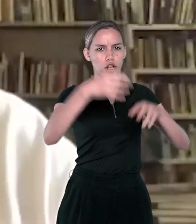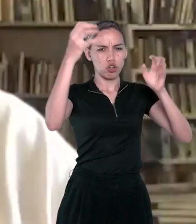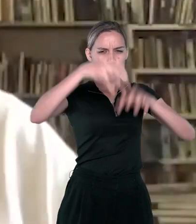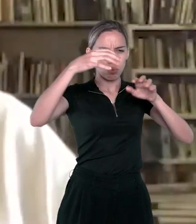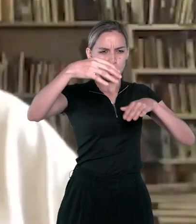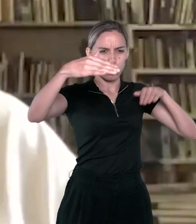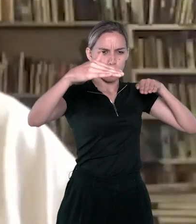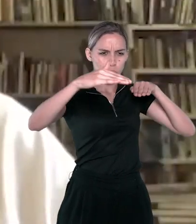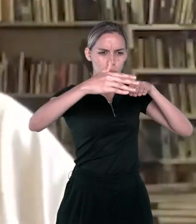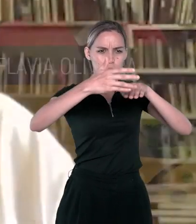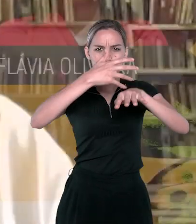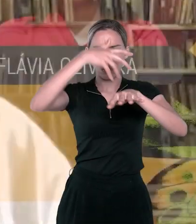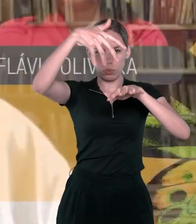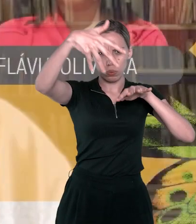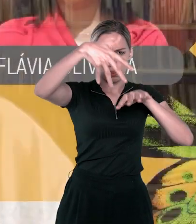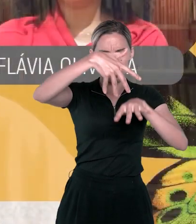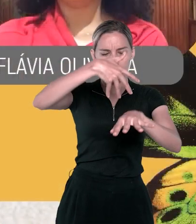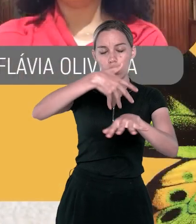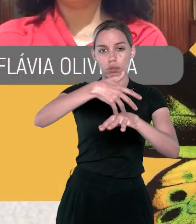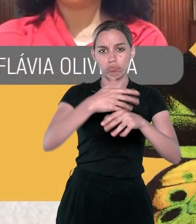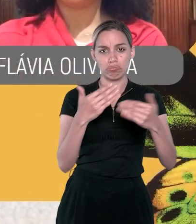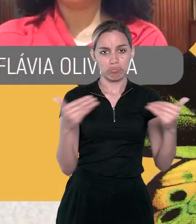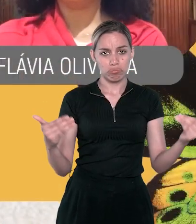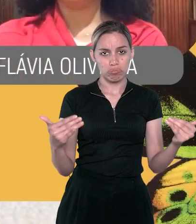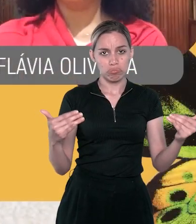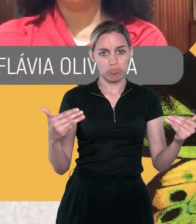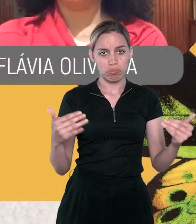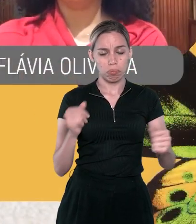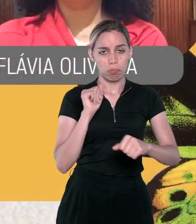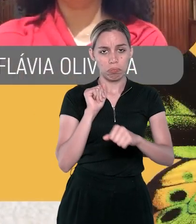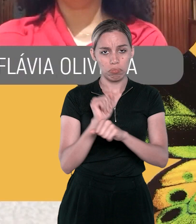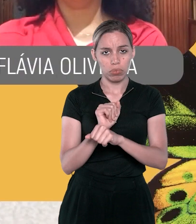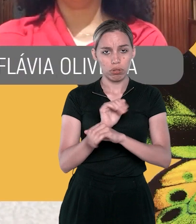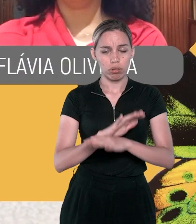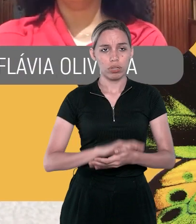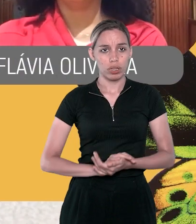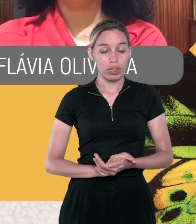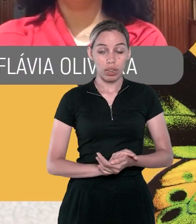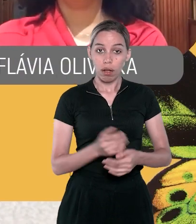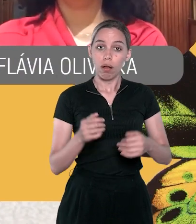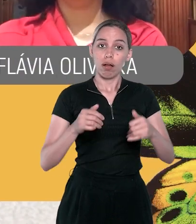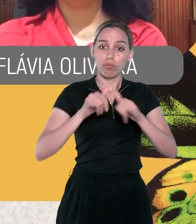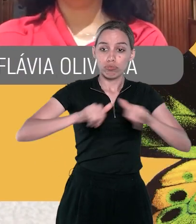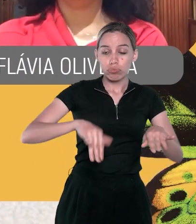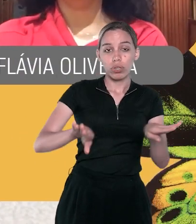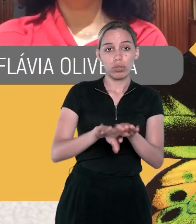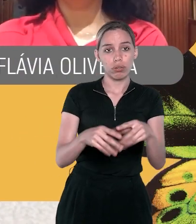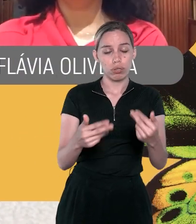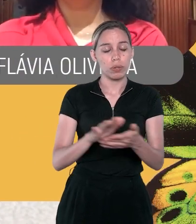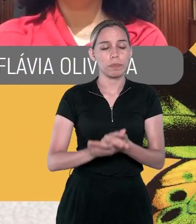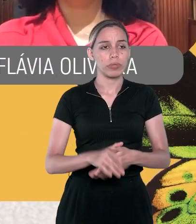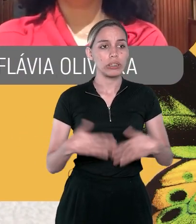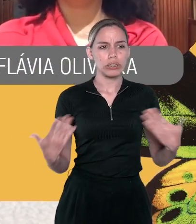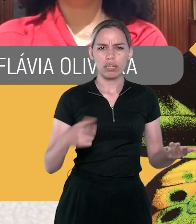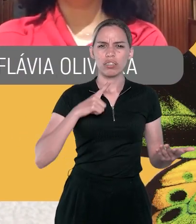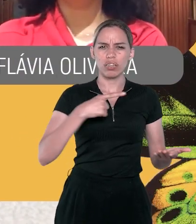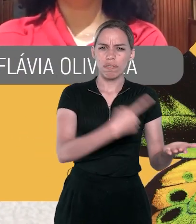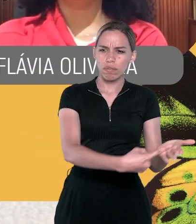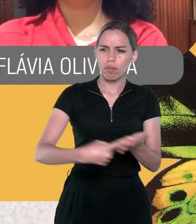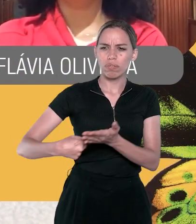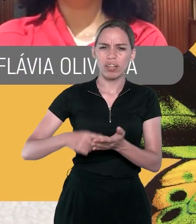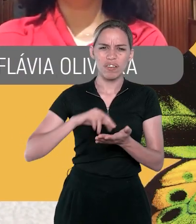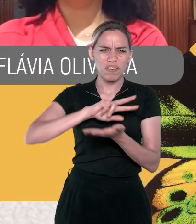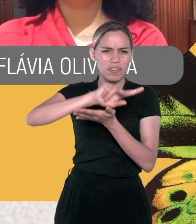decidiu fazer essa série de conversas que teve a Bruna Lombardi, Andréa Pachá, Pedro Doria, né?